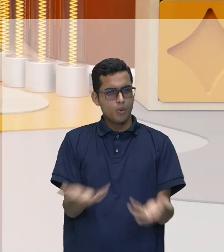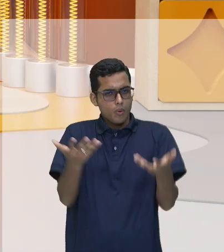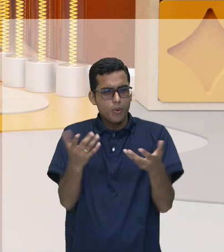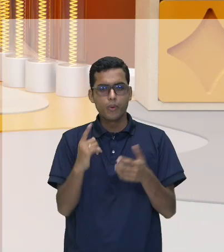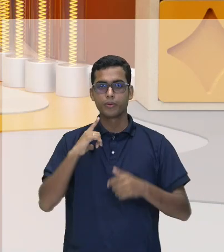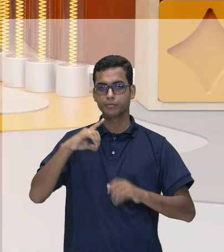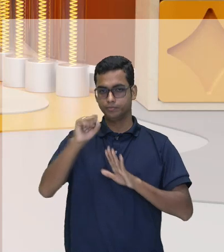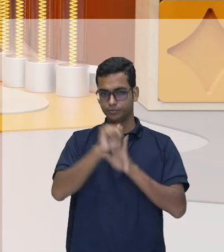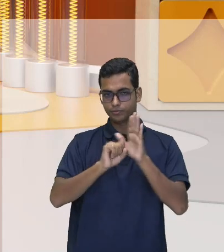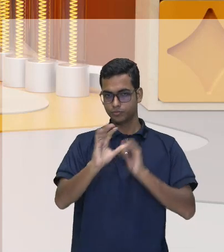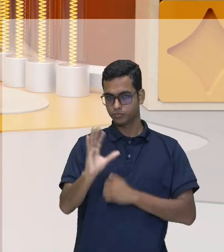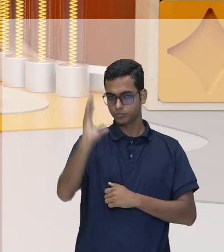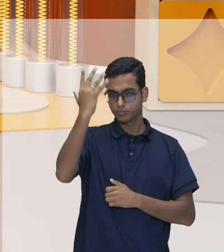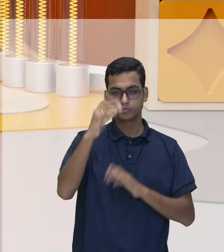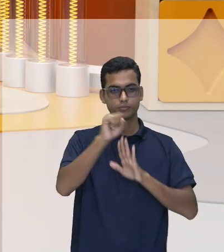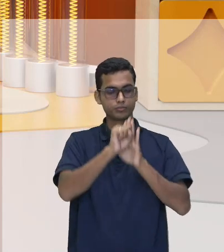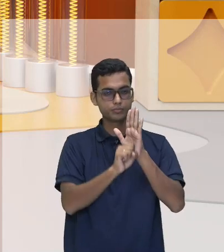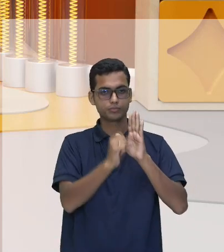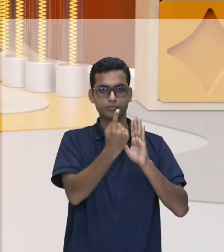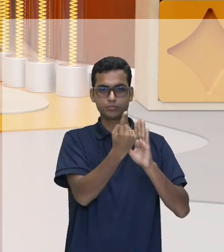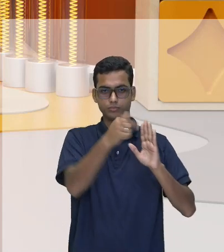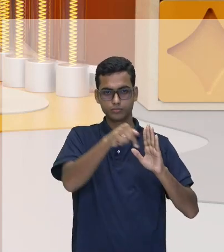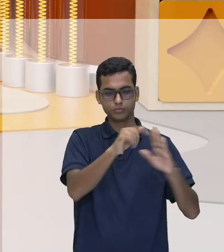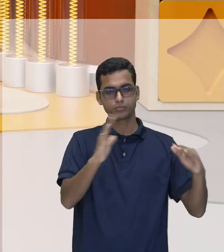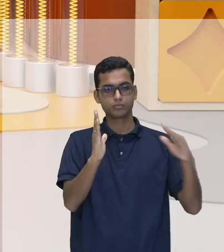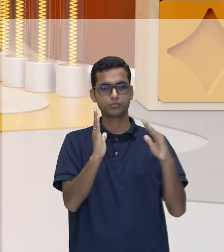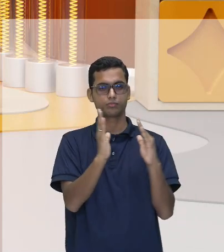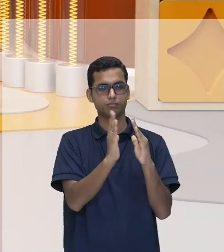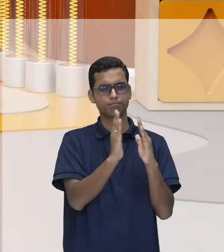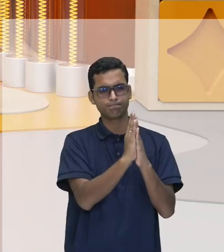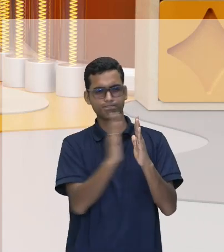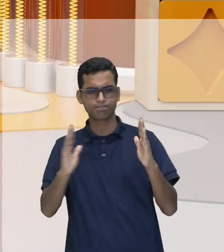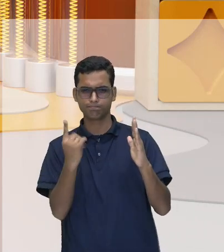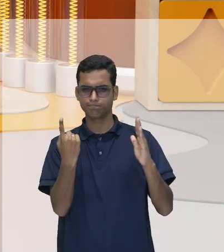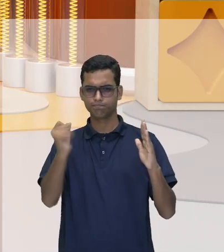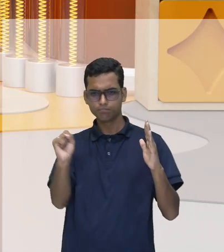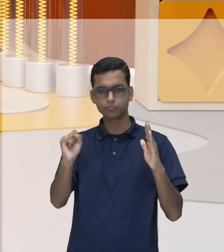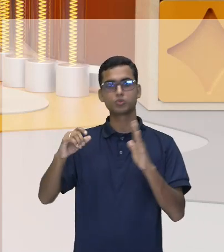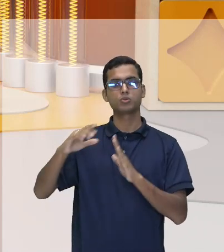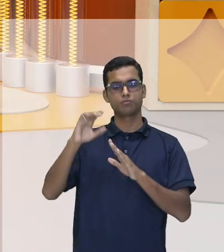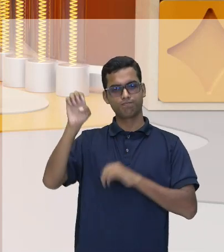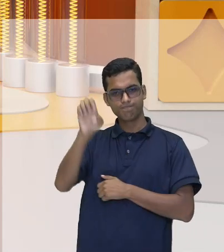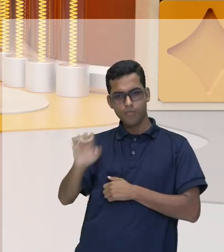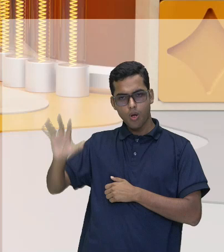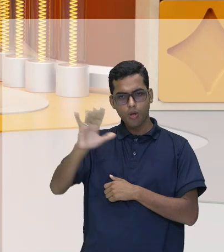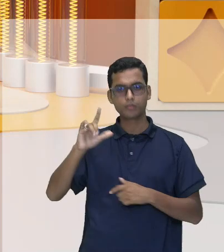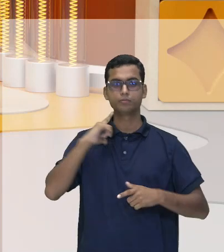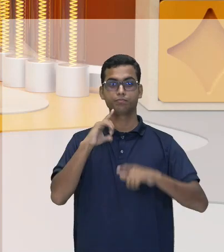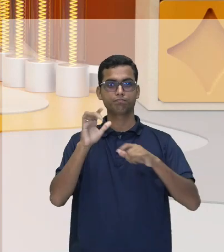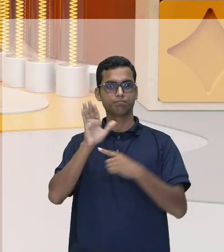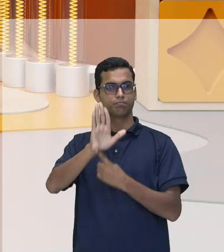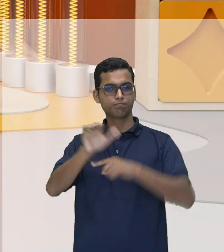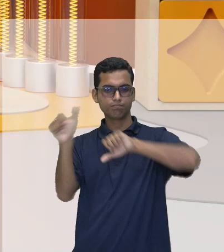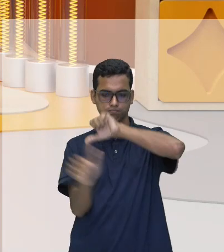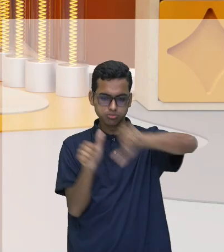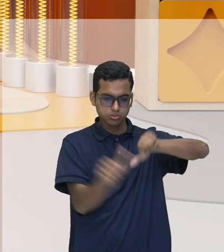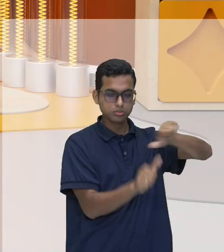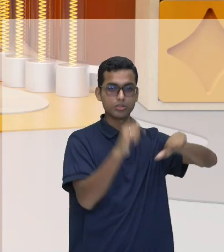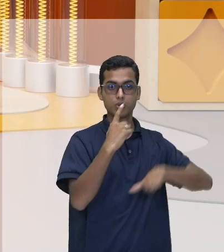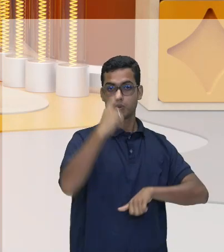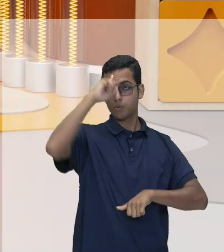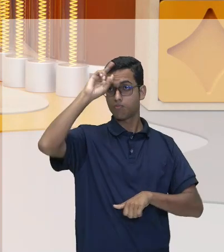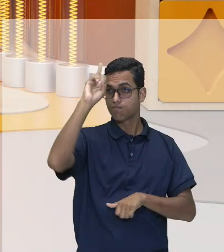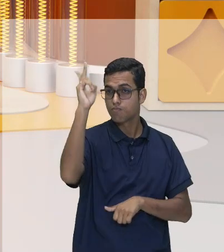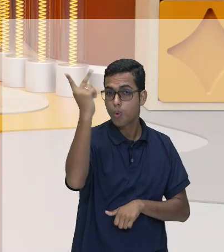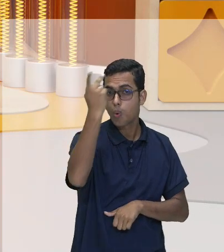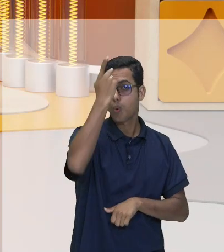1492. Então, esse também é um dos marcos fundamentais para nós entendermos essa dinâmica na era moderna.